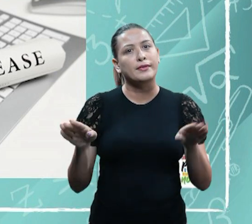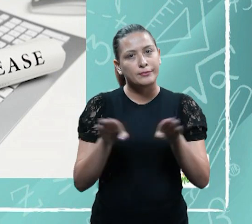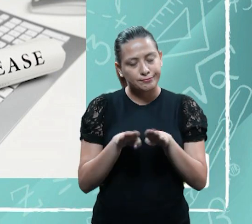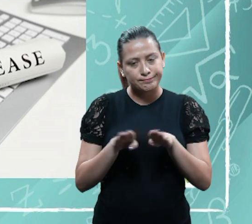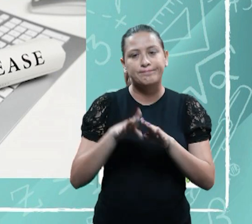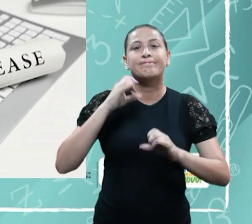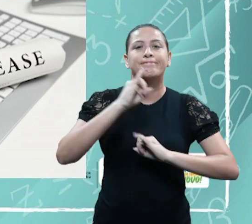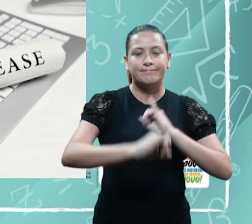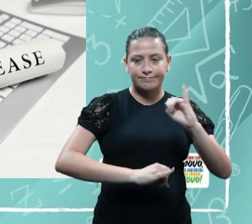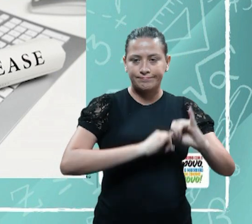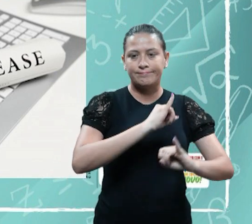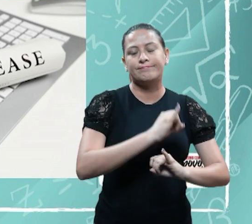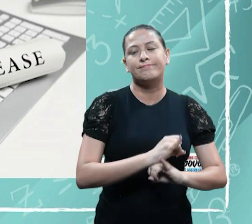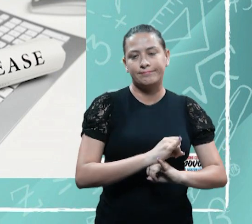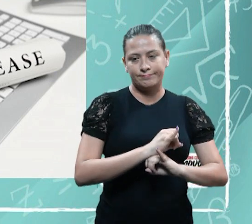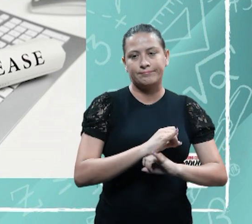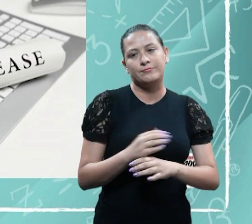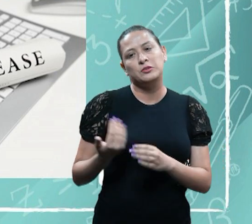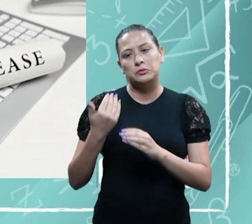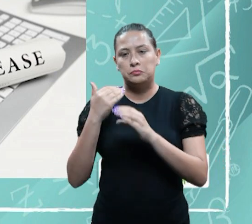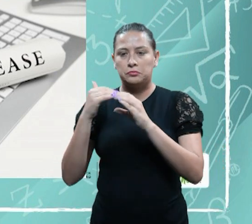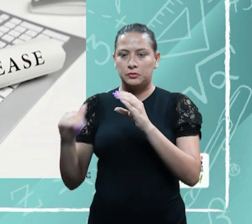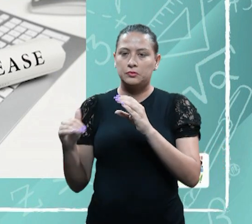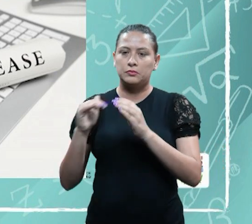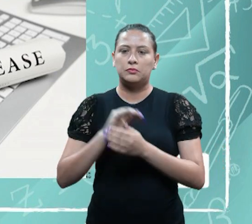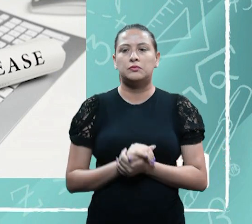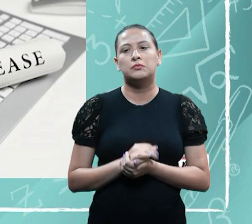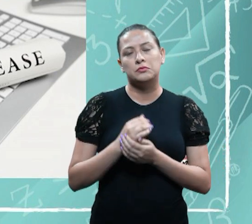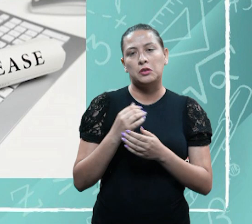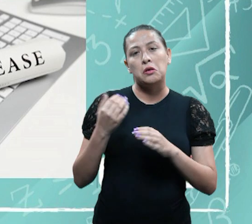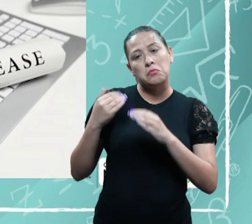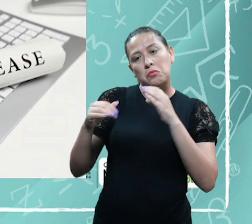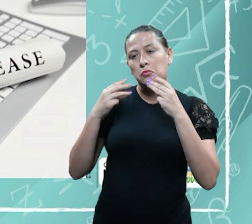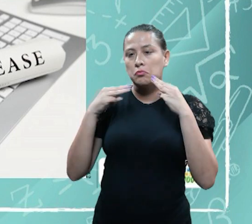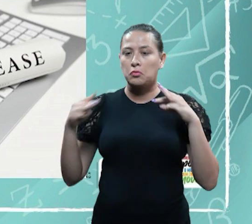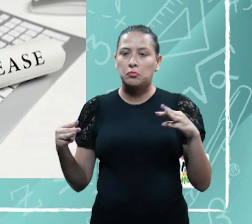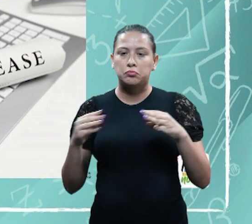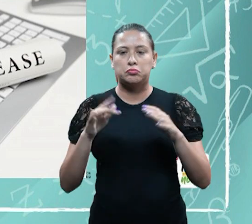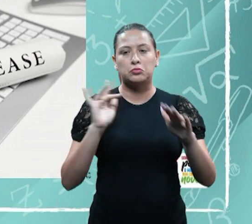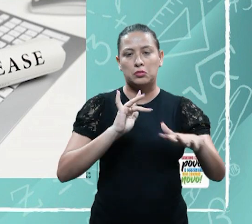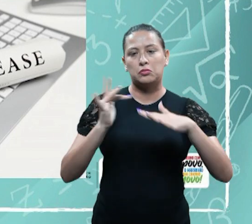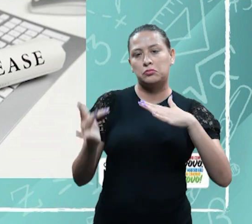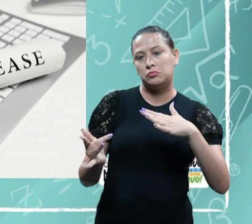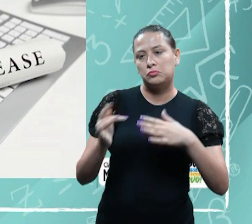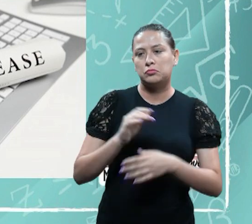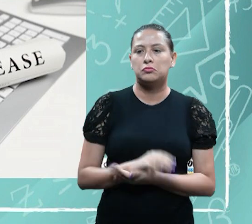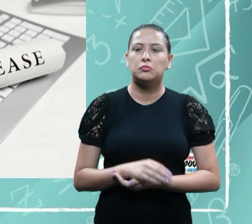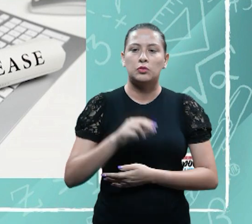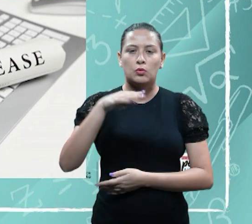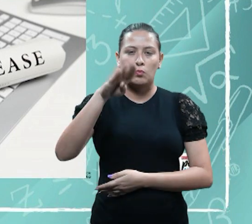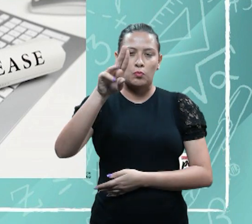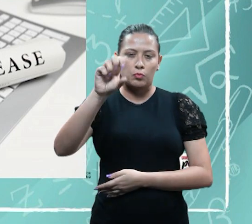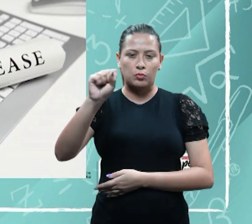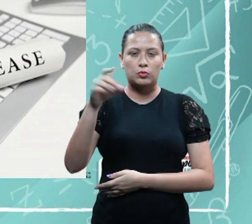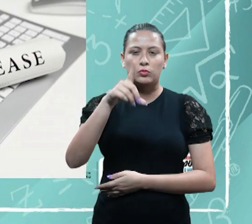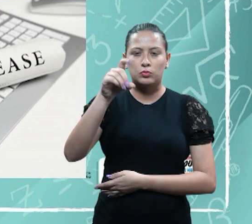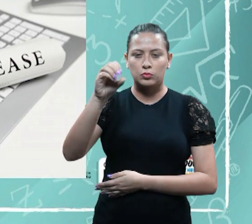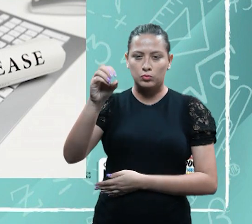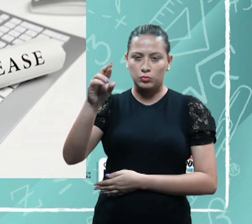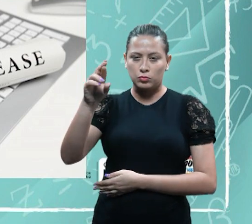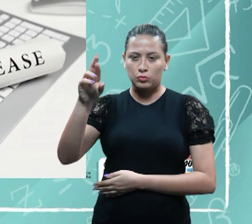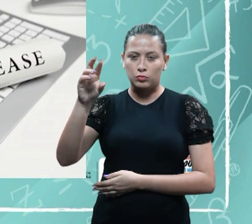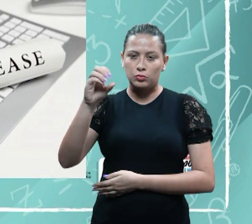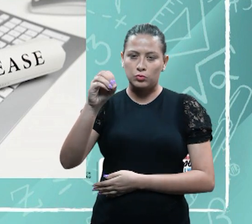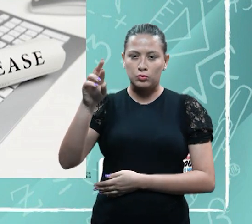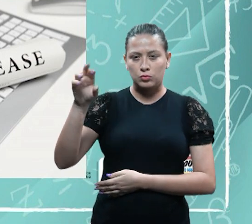a internet, né? O e-mail marketing, rede social, BuzzDor, que a gente vê muito,